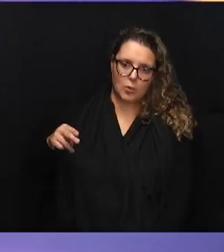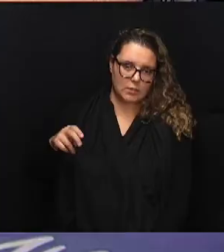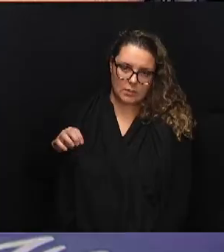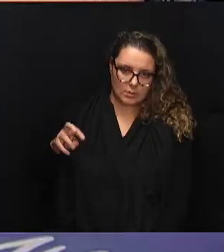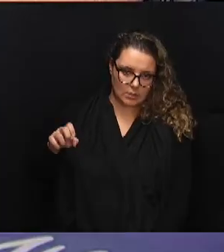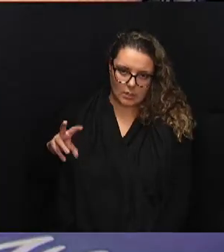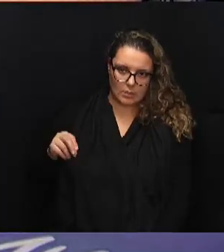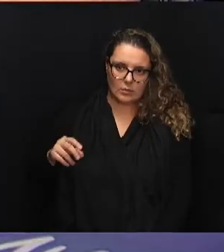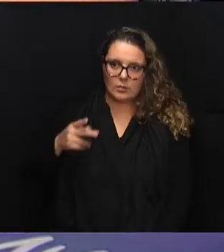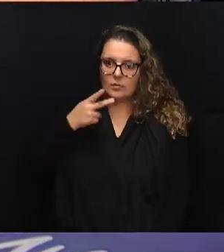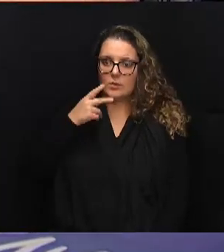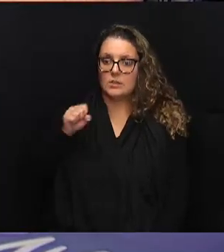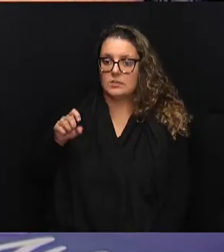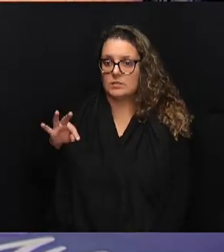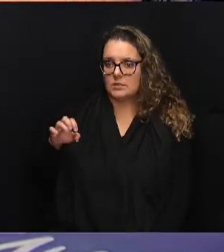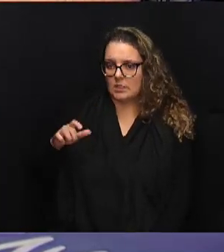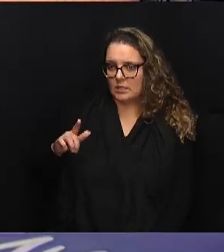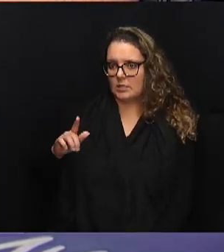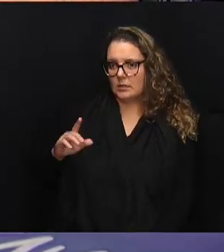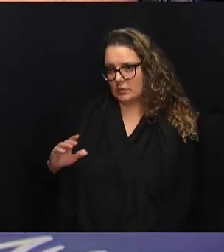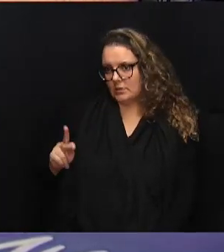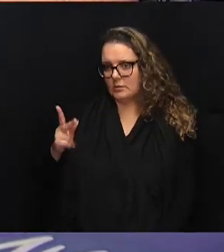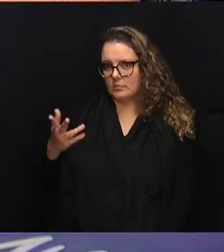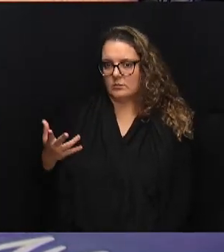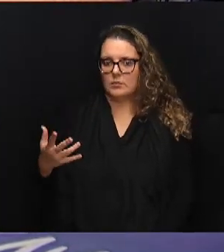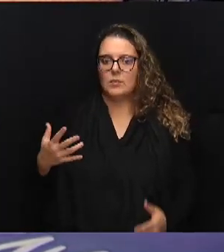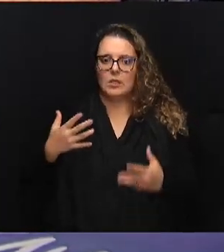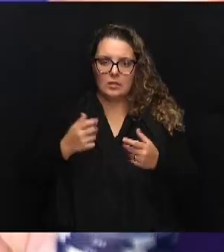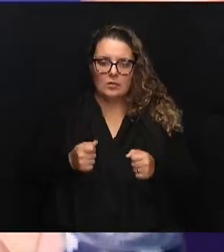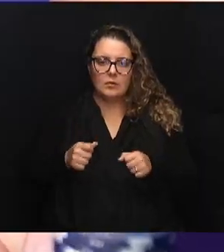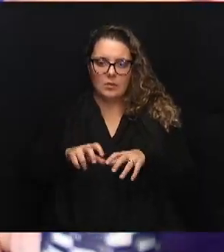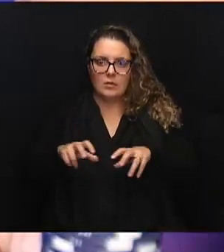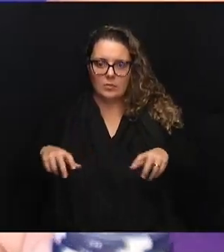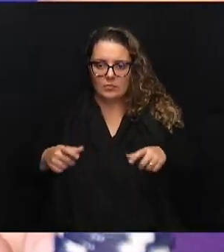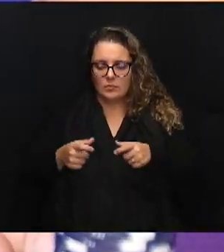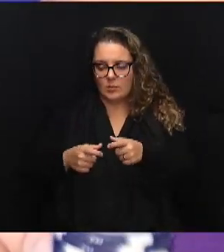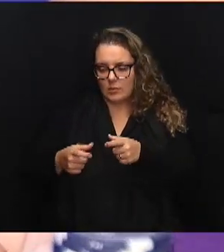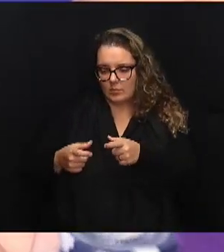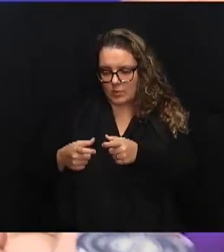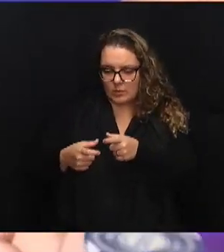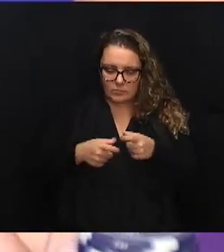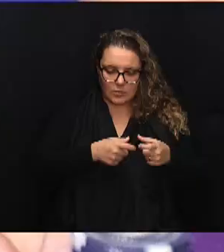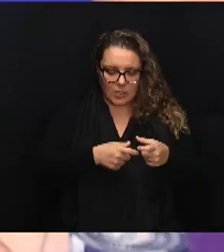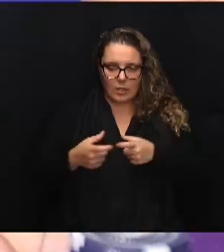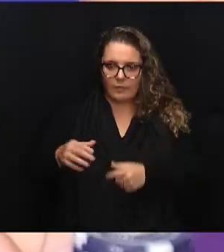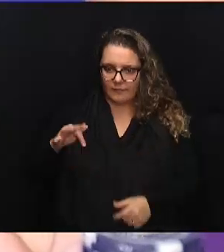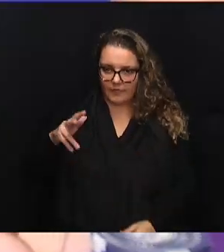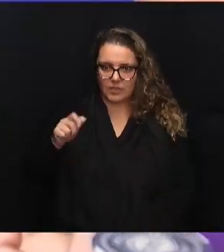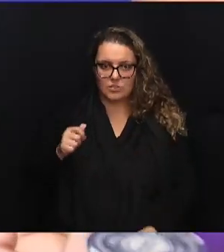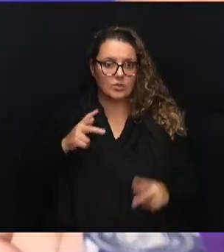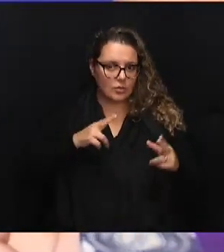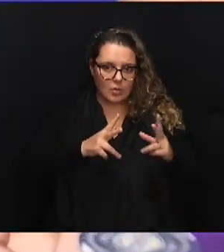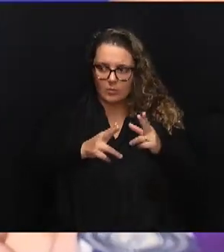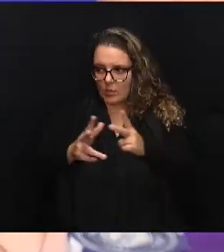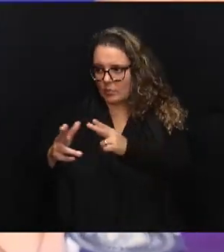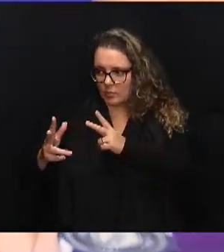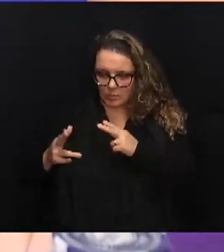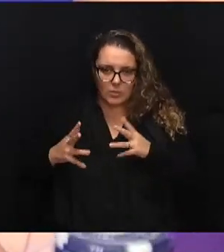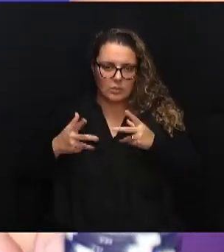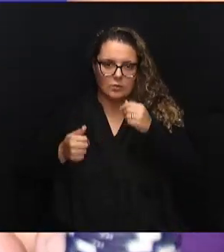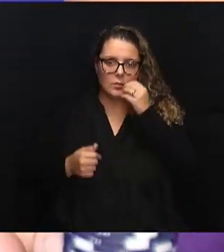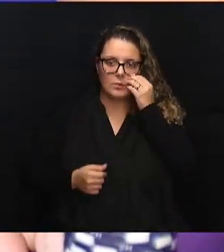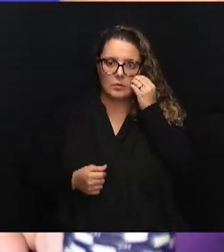gente chama de stack. Quando o jogador faz o buy-in, ele recebe uma quantidade de fichas pré-determinada antes. Essa quantidade de ficha é a mesma para todos os jogadores e